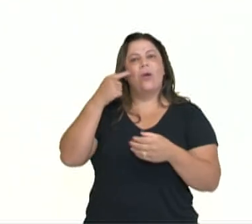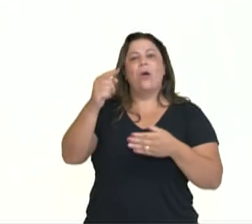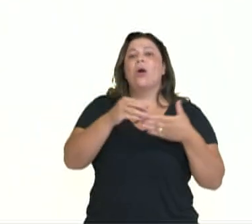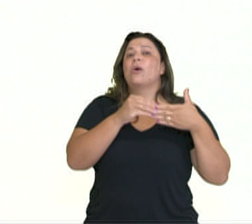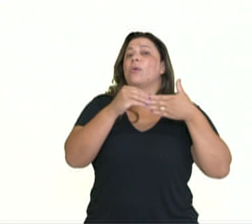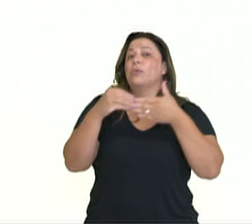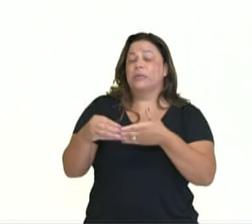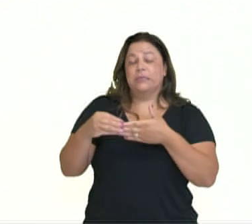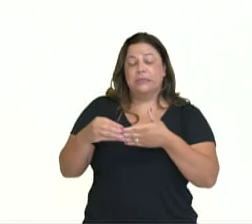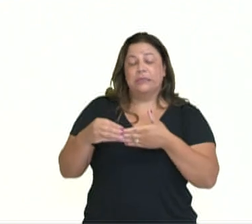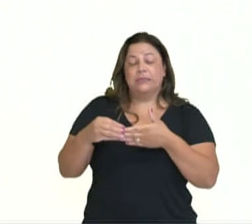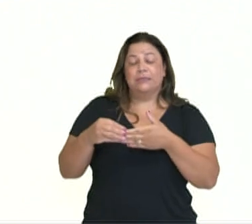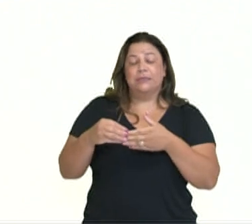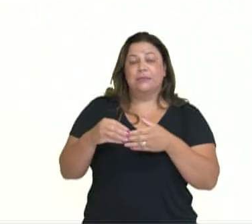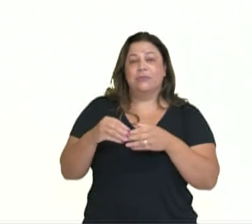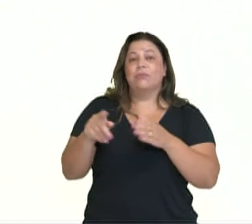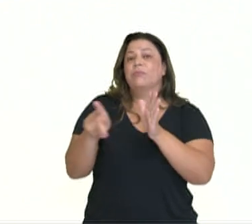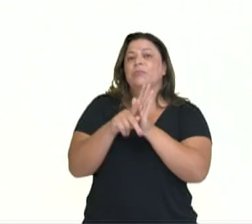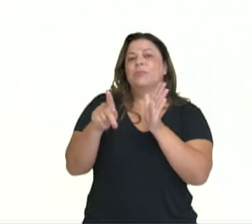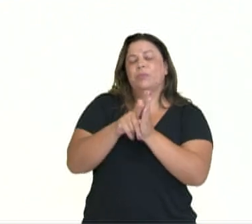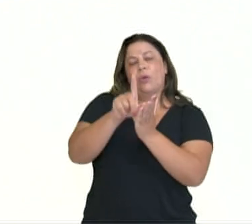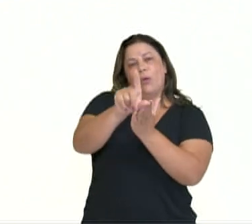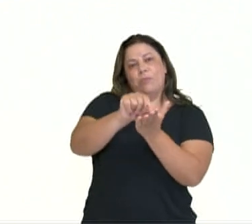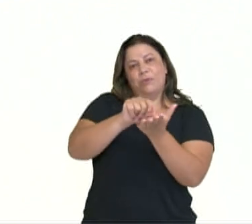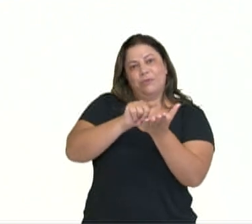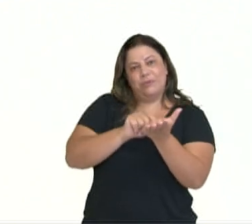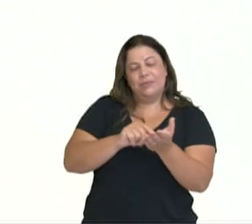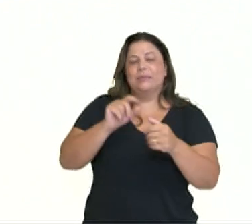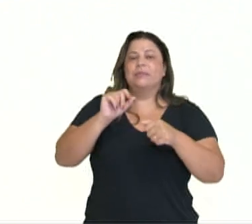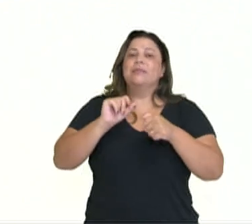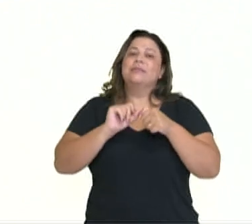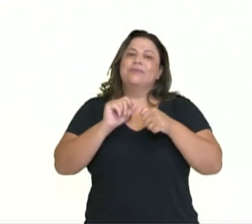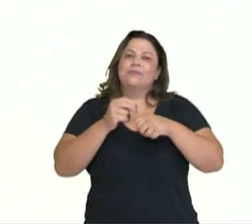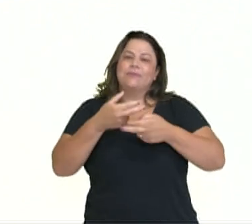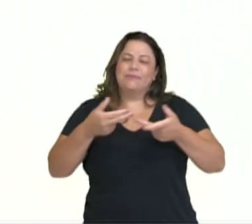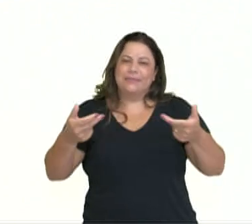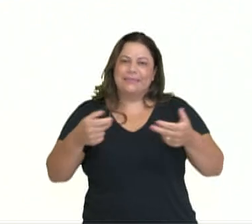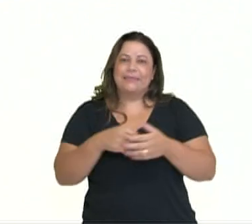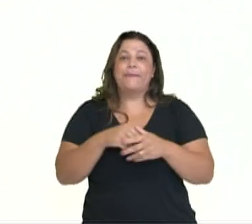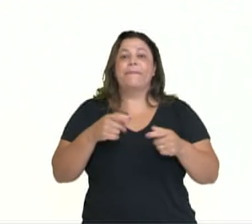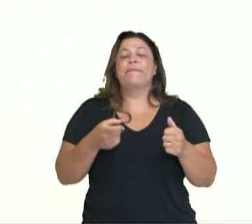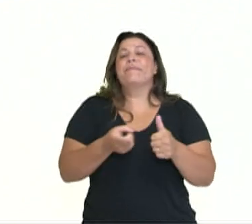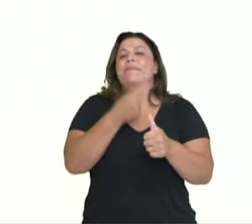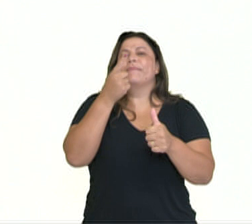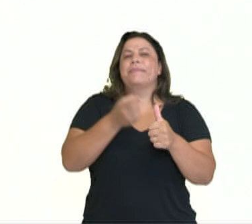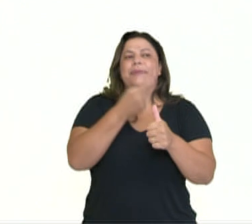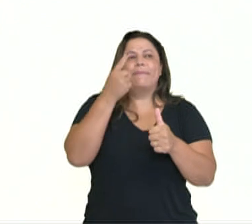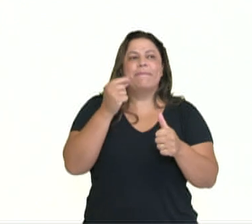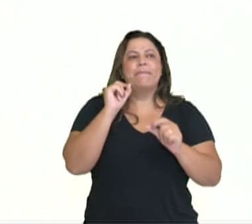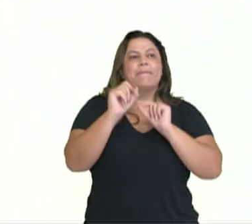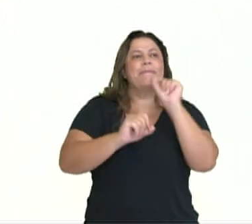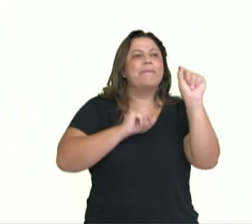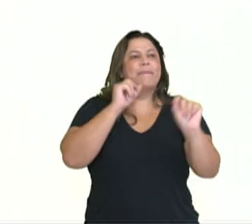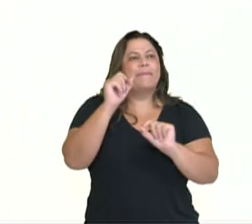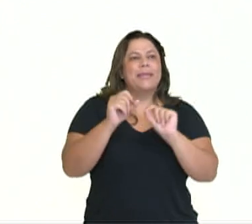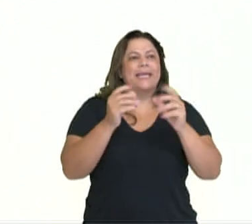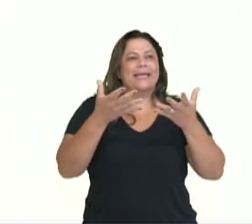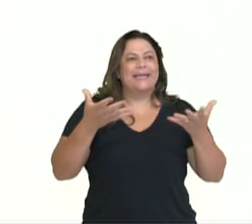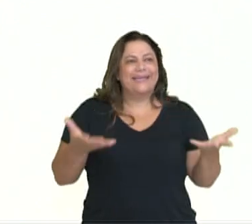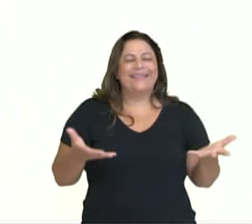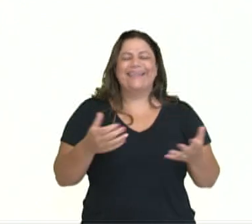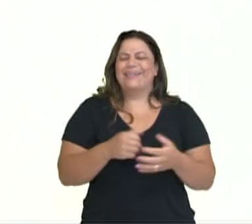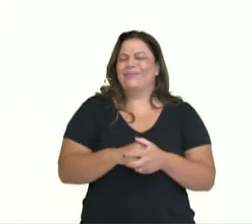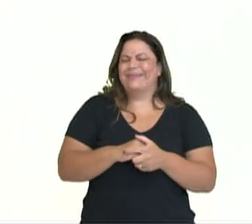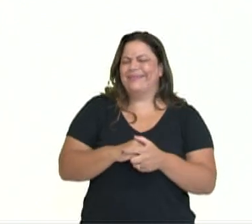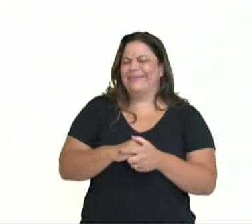Orientações para a produção de um artigo. Primeira orientação é uma orientação de ouro. Como você escolhe algo